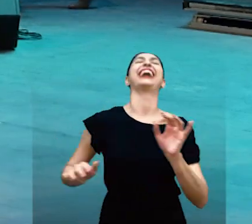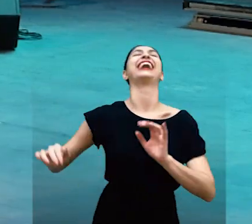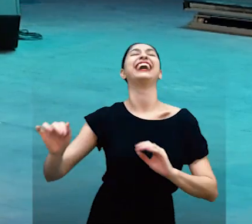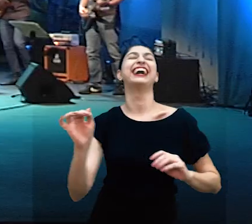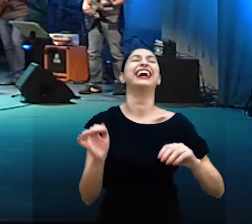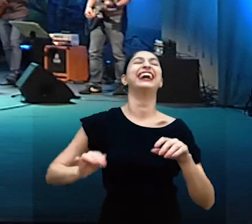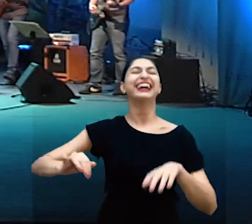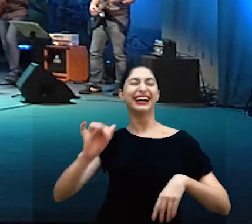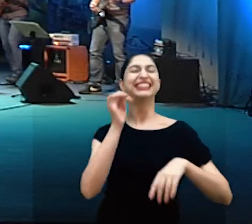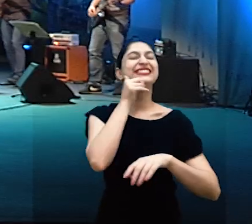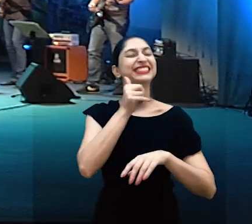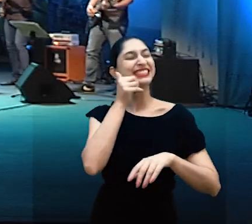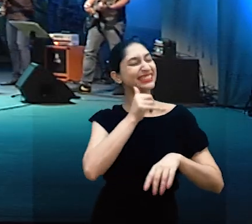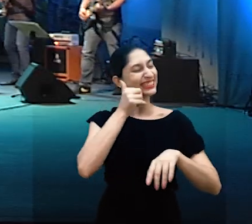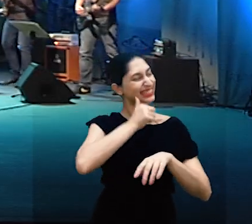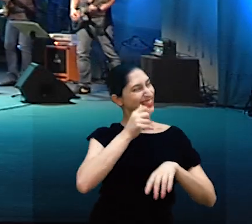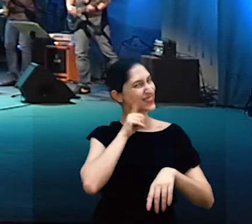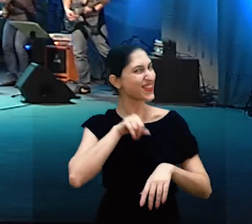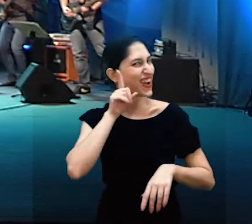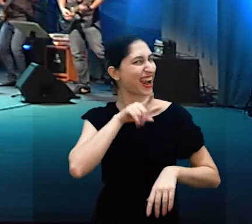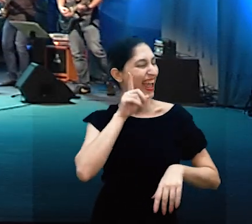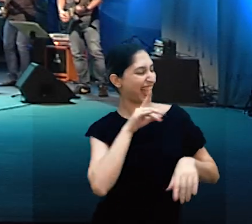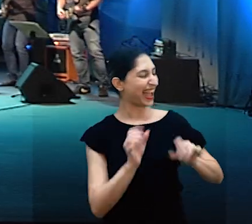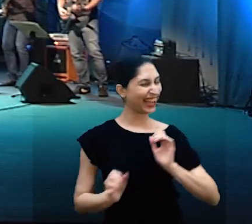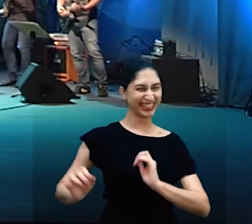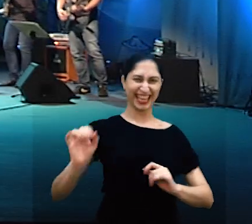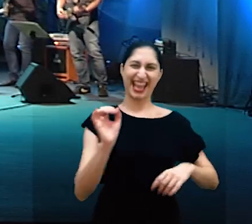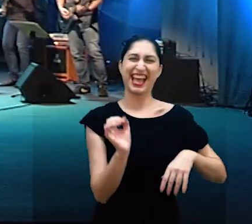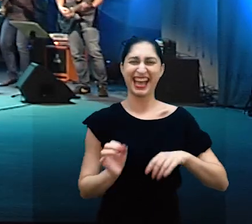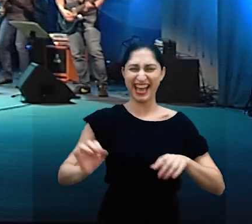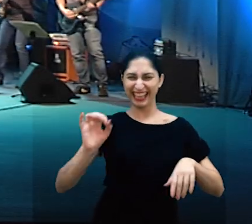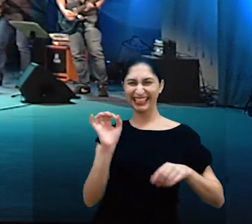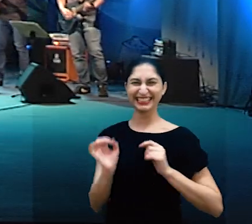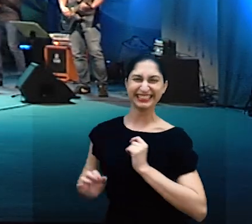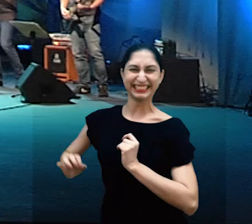A moreninha! Uhul!